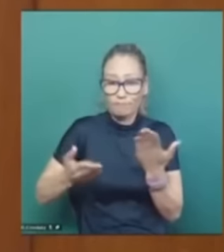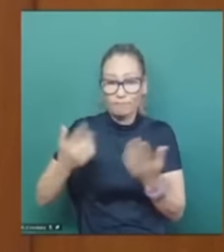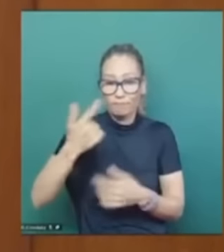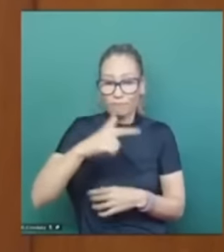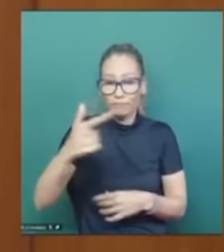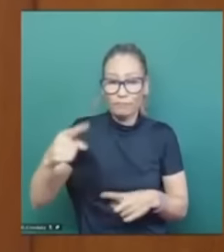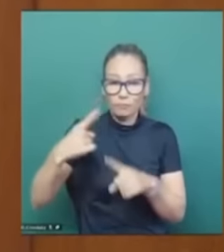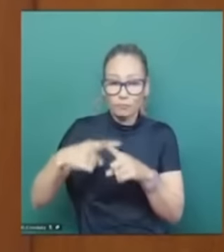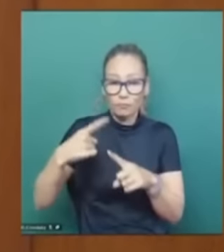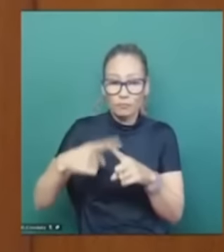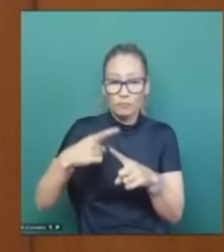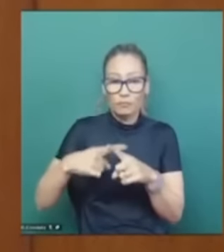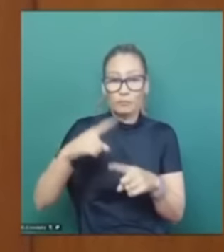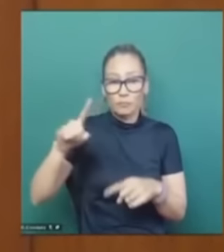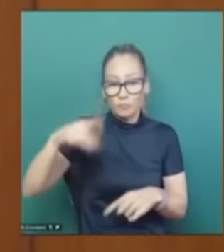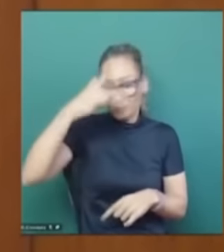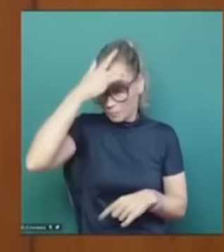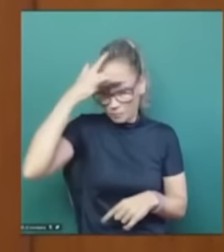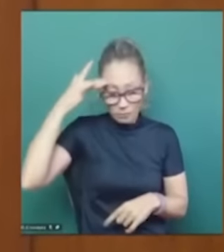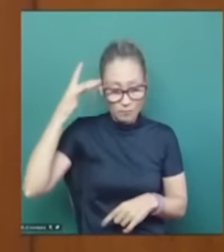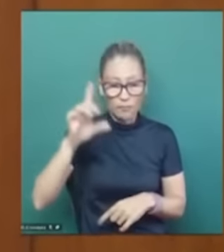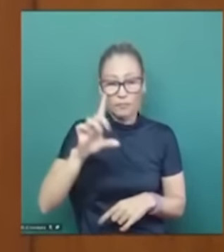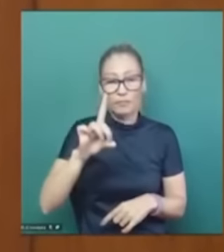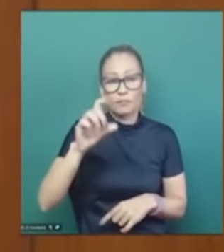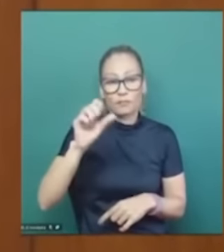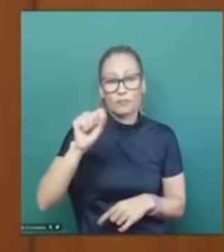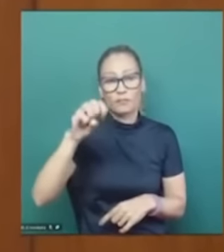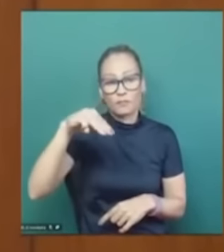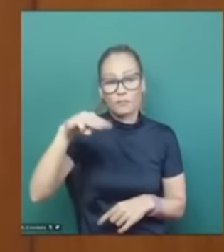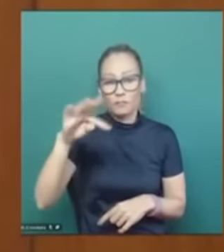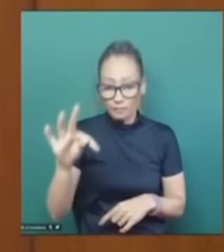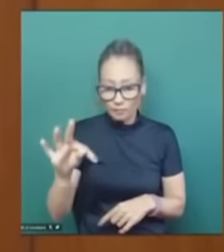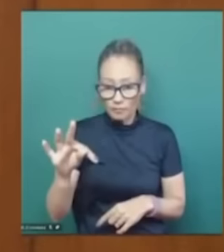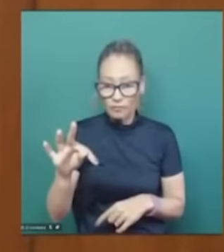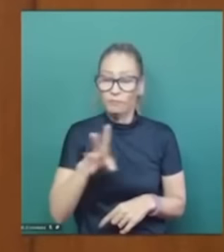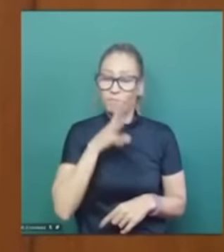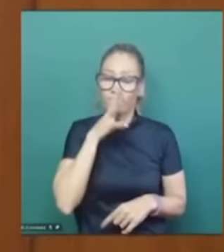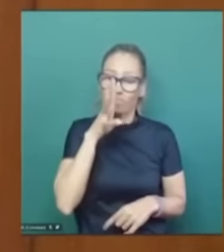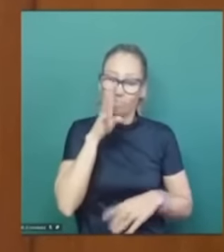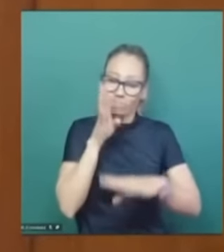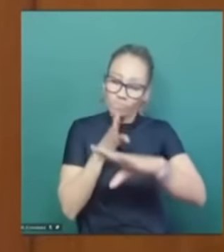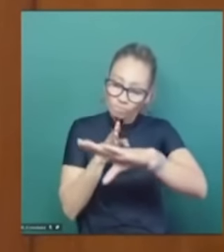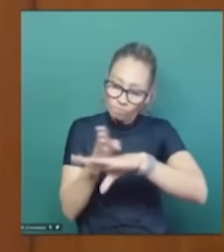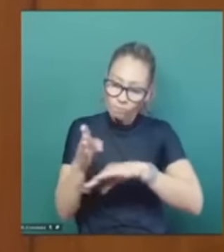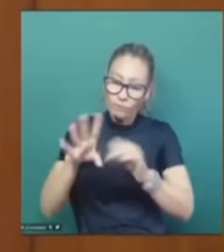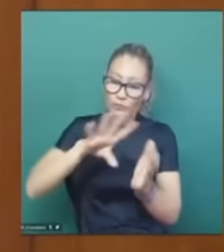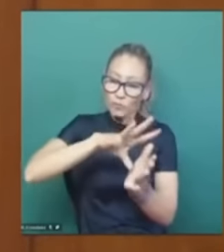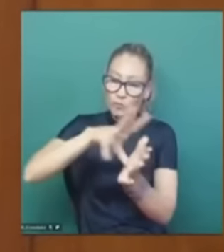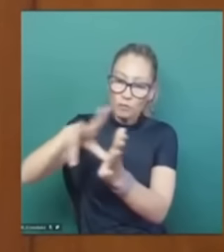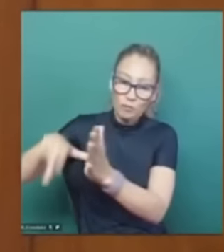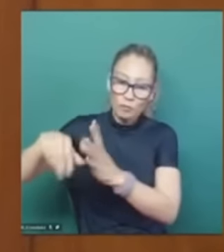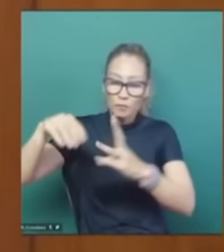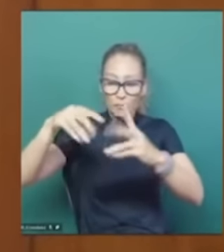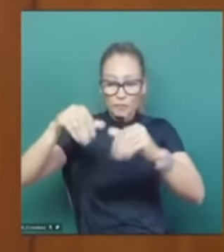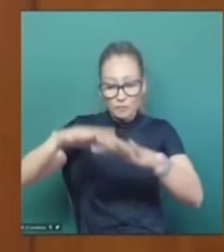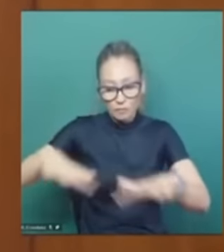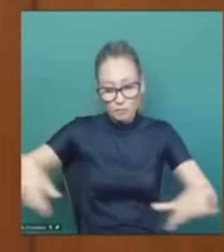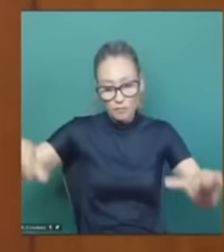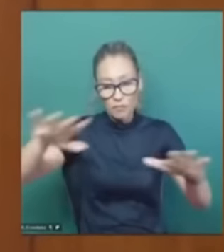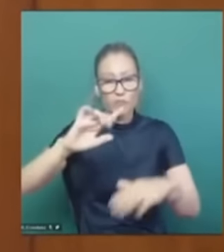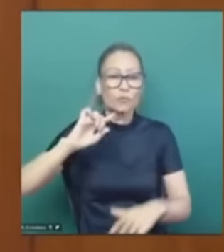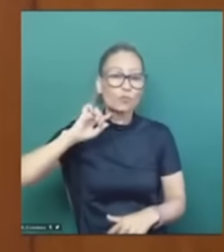aqui, realizam nas margens da cidade de São Paulo. Eles invadem, eles roubam as propriedades, eles poluem a represa e a água que nós bebemos e